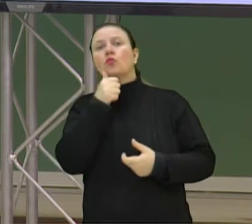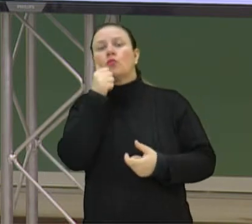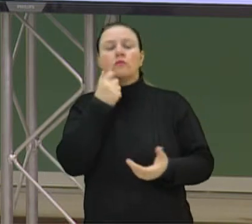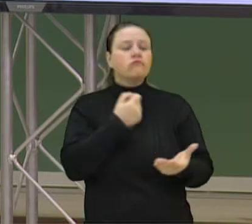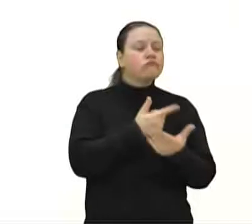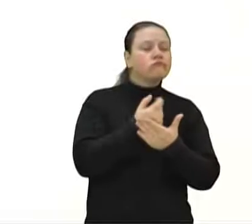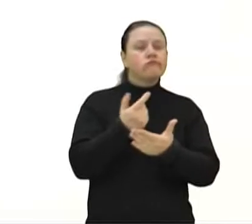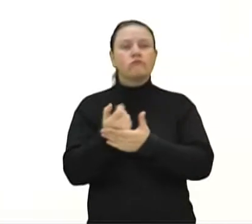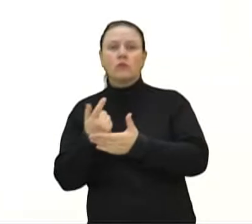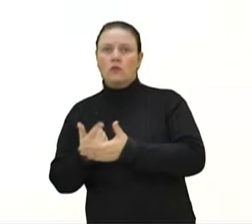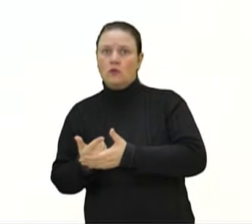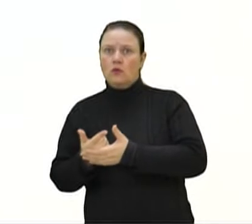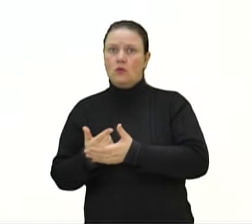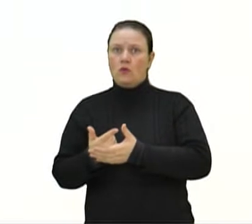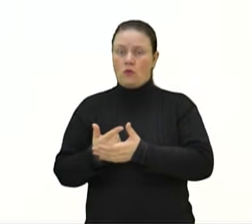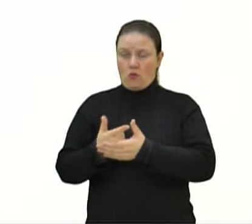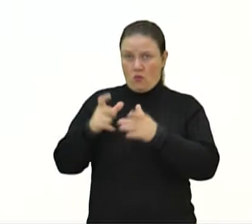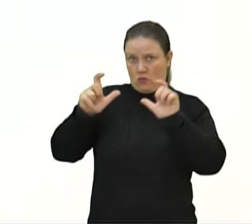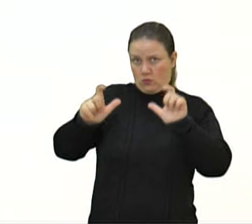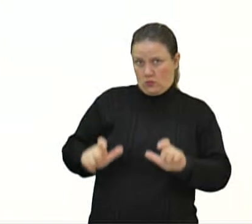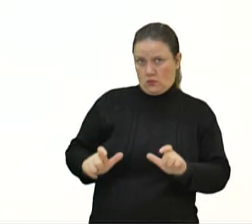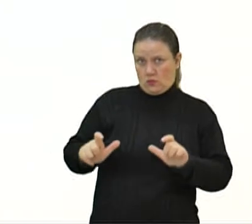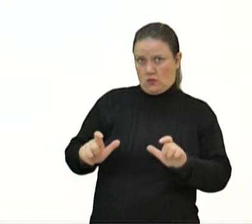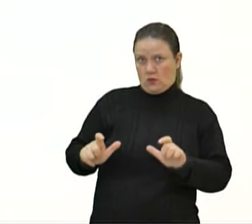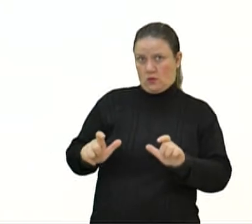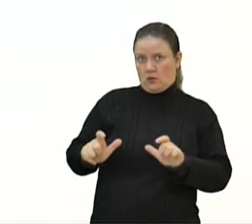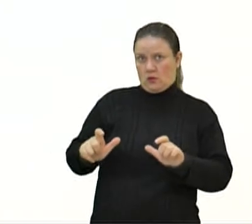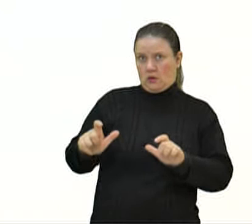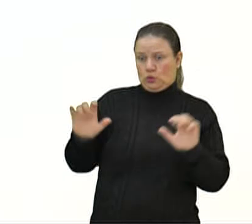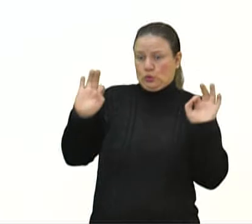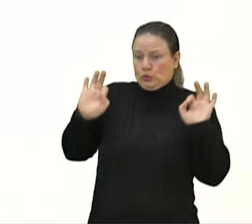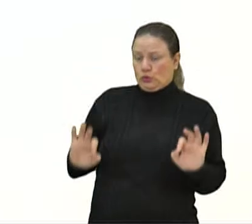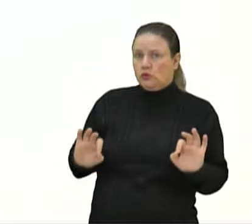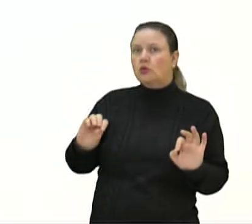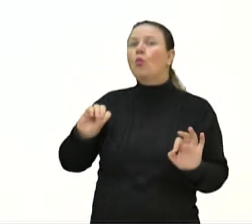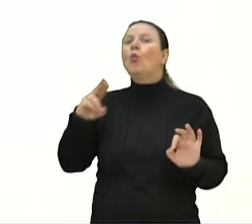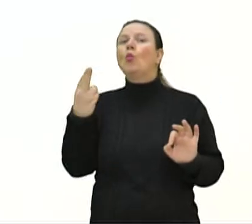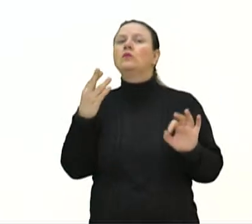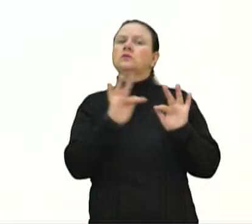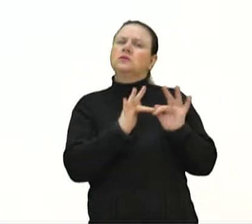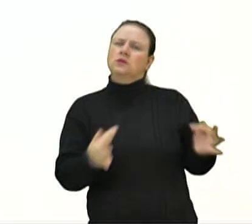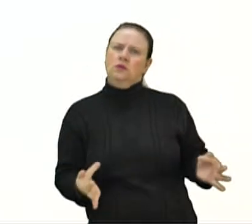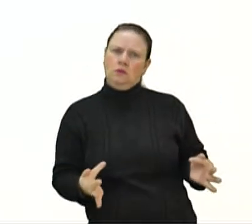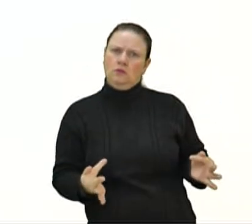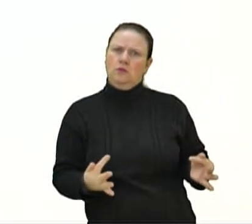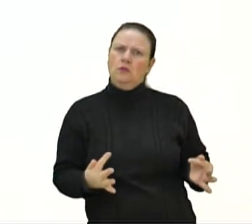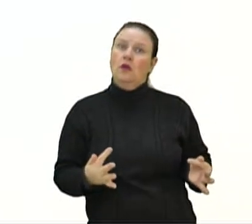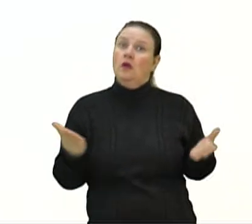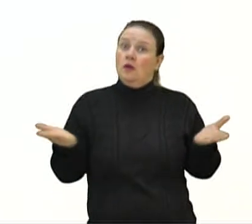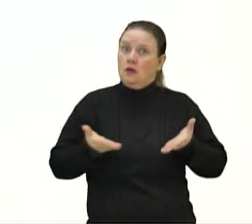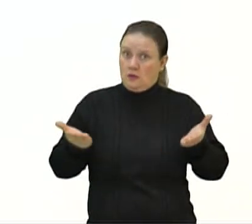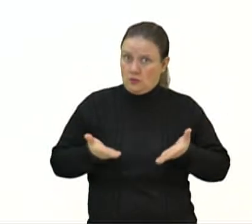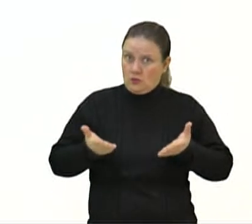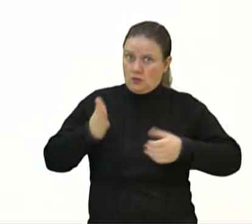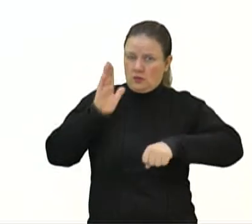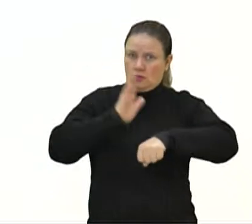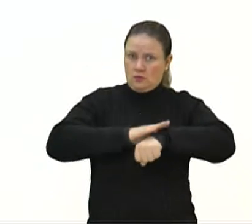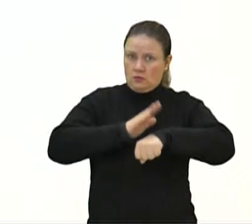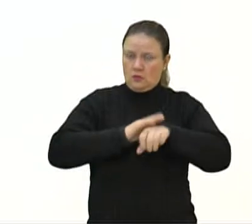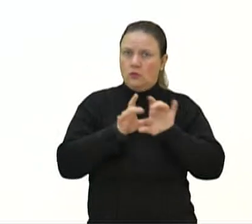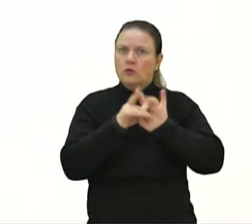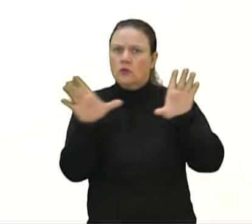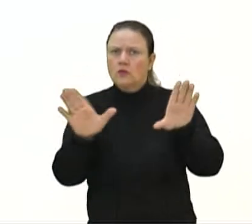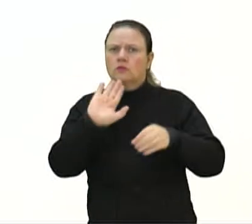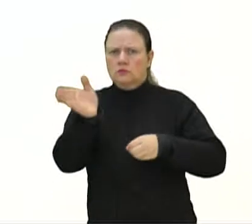eligiendo roupa para ir a um evento formal ou informal. Justifícalo. Vou dar mais uns minutinhos para vocês e eu já volto.